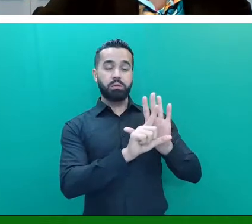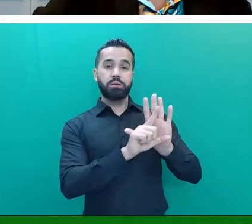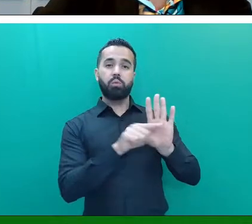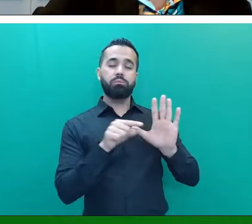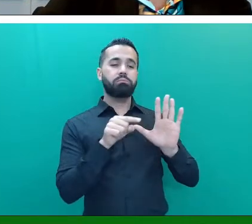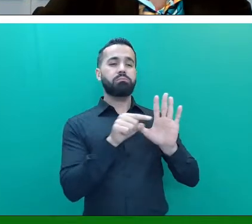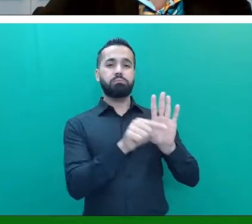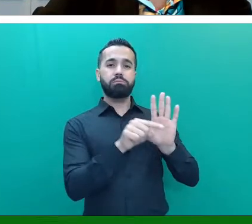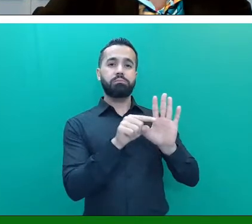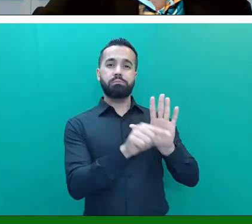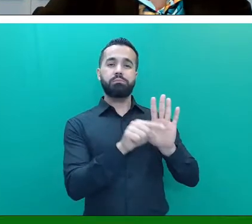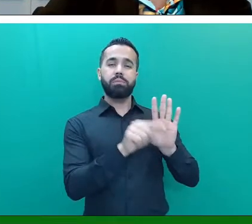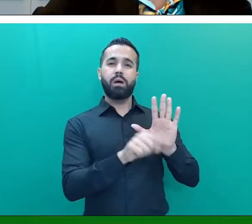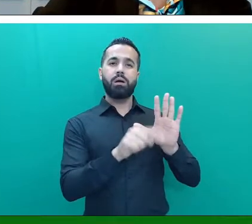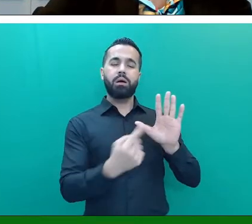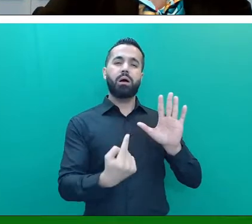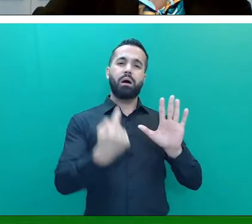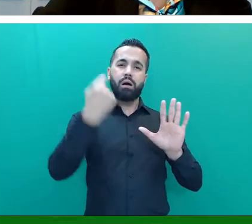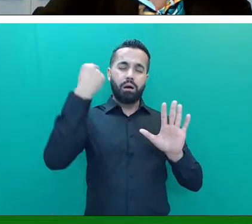desde os anos 90.